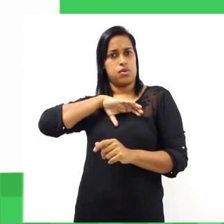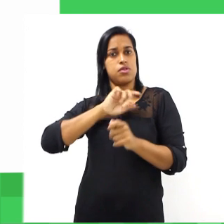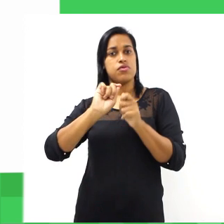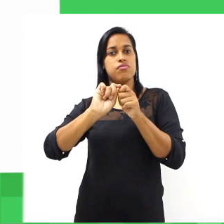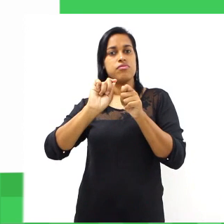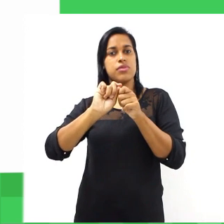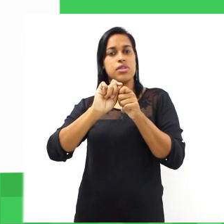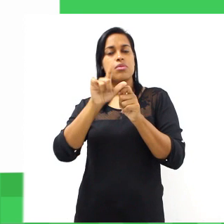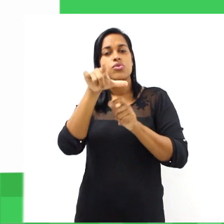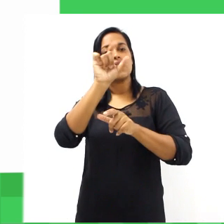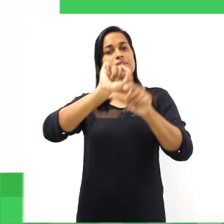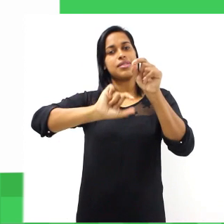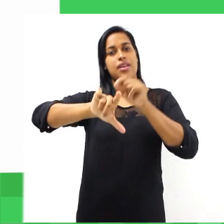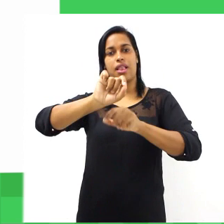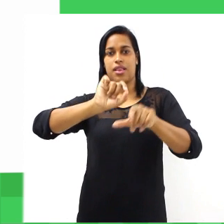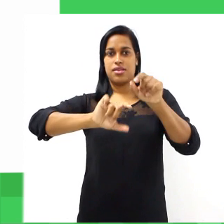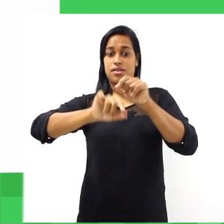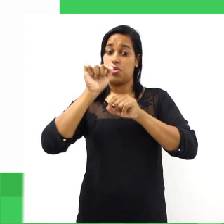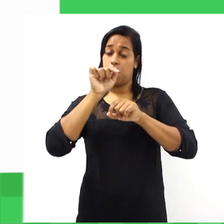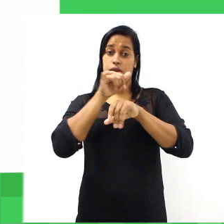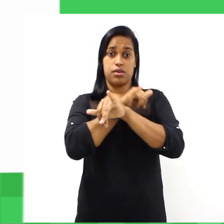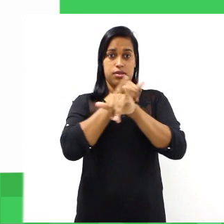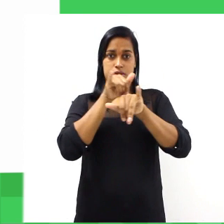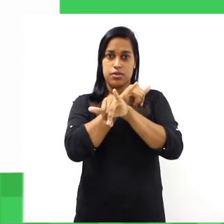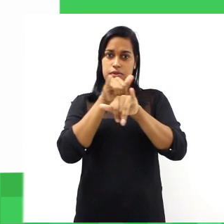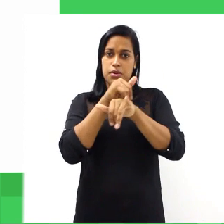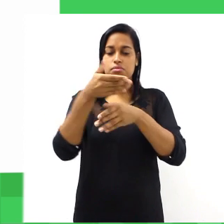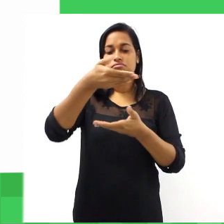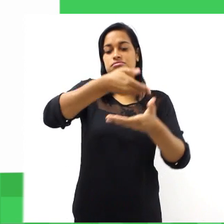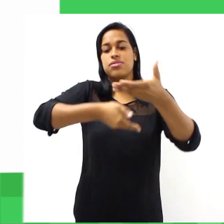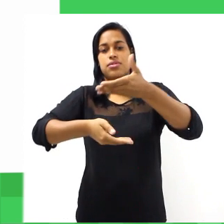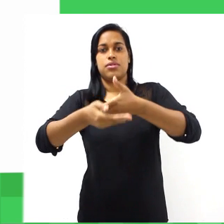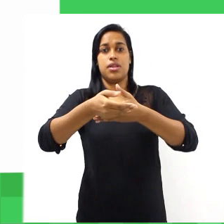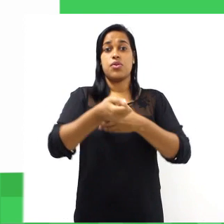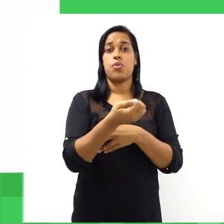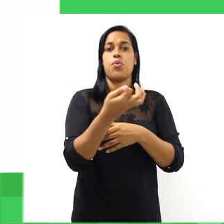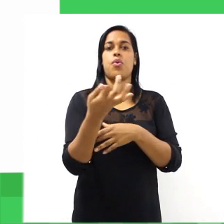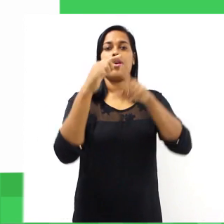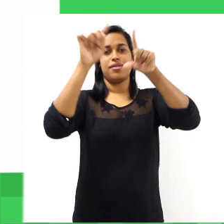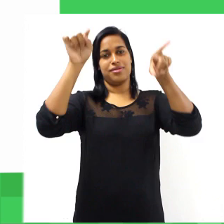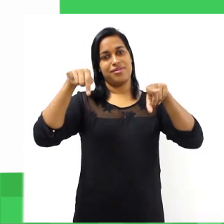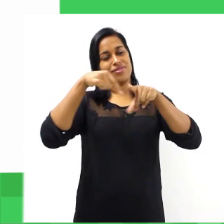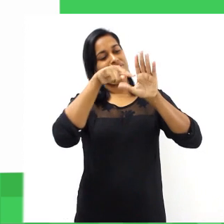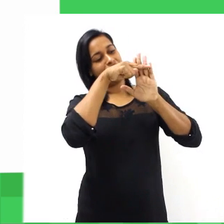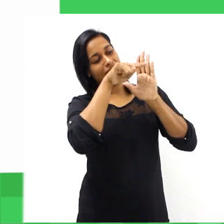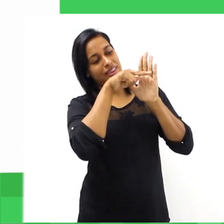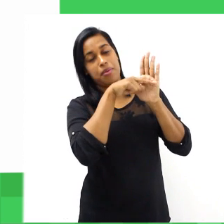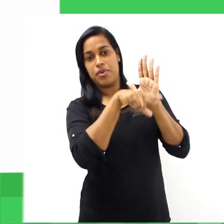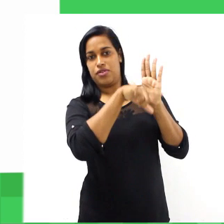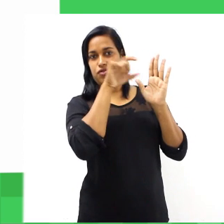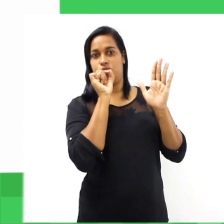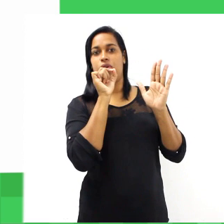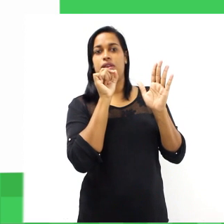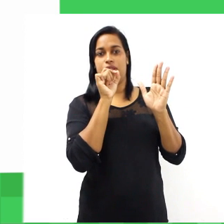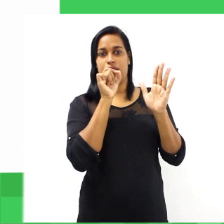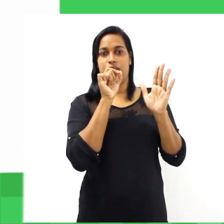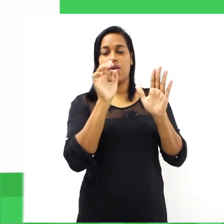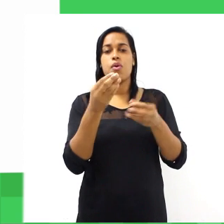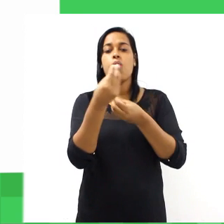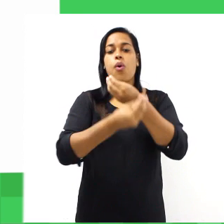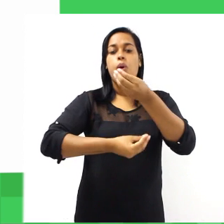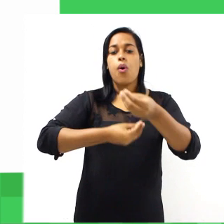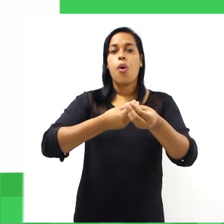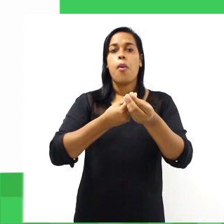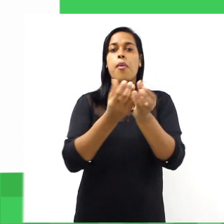um filtro. Dadas essas informações que eu quero selecionar, de quais tabelas eu quero selecionar, qual o subconjunto